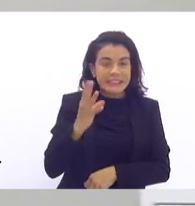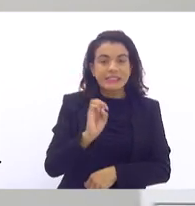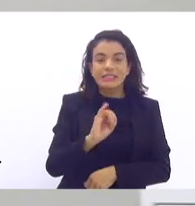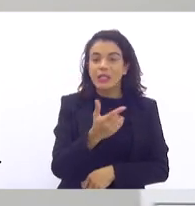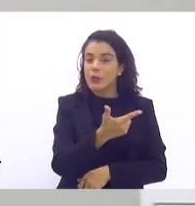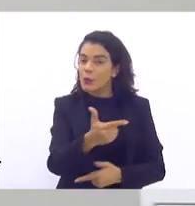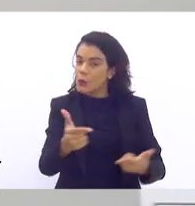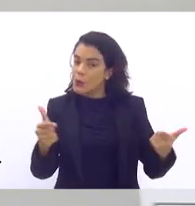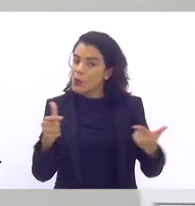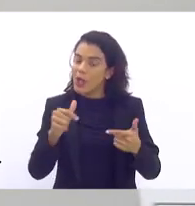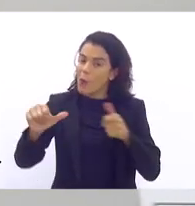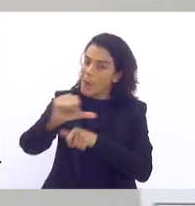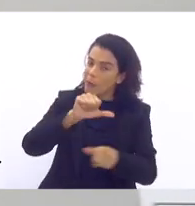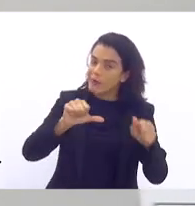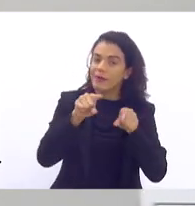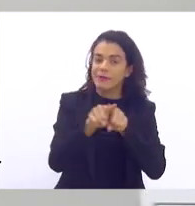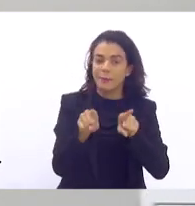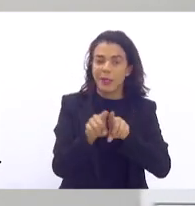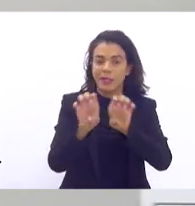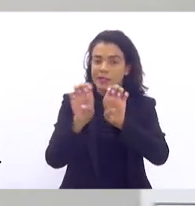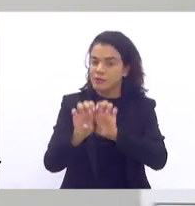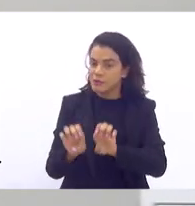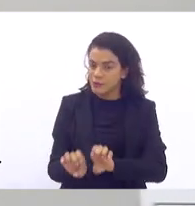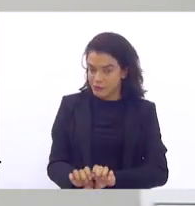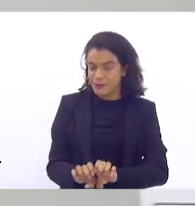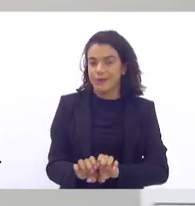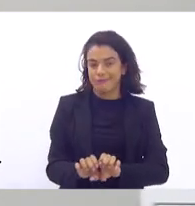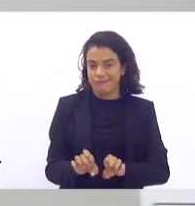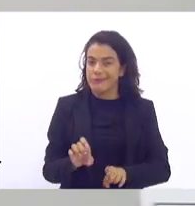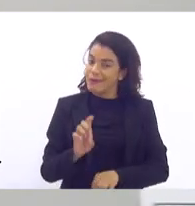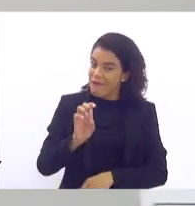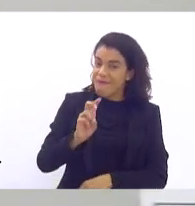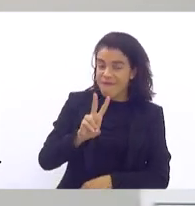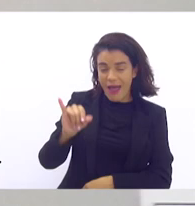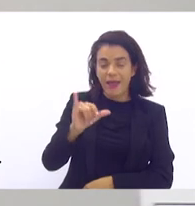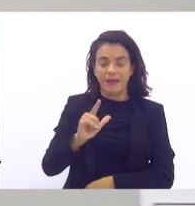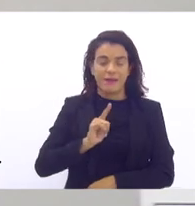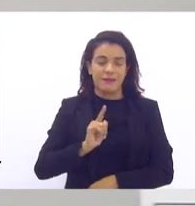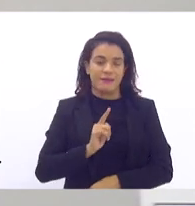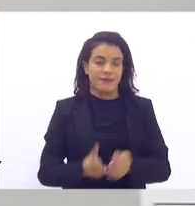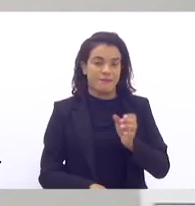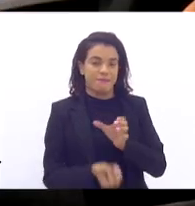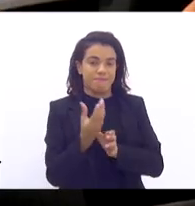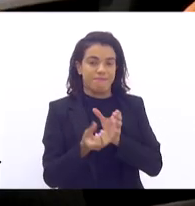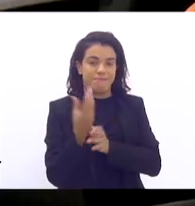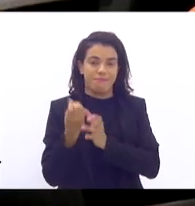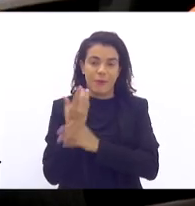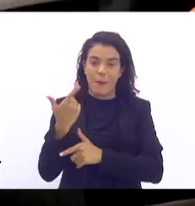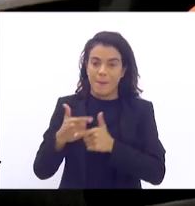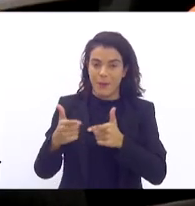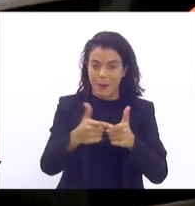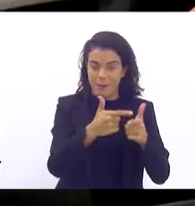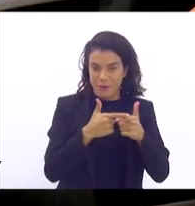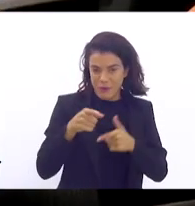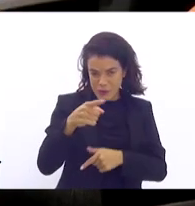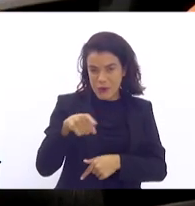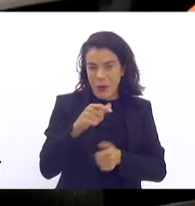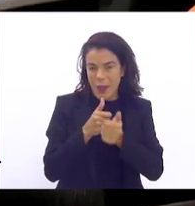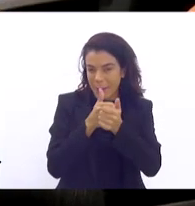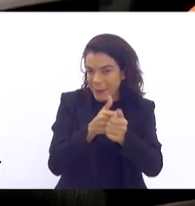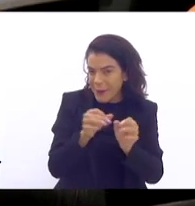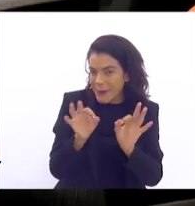reformas estruturais Não nós vamos ter problemas como vossa excelência acompanhou né porque houve